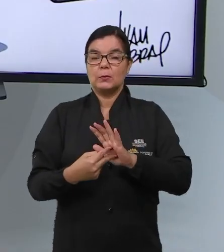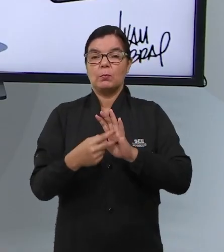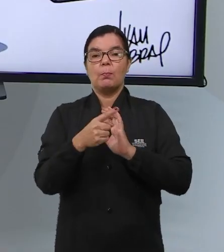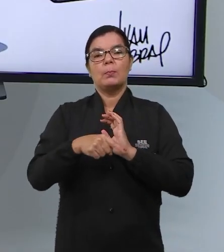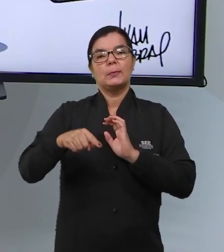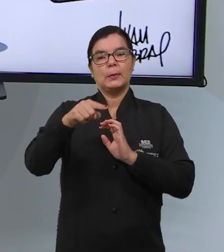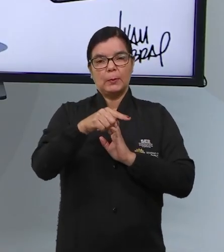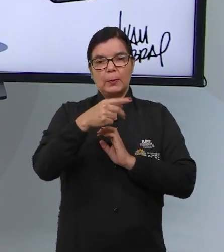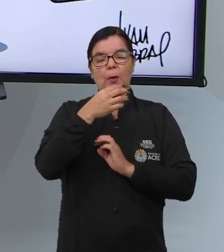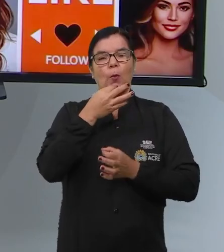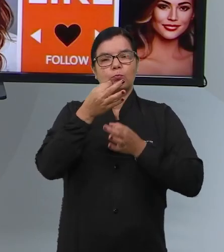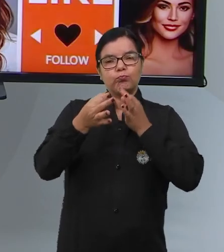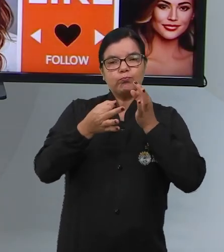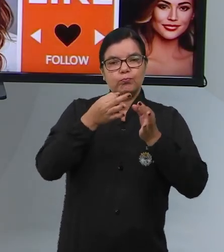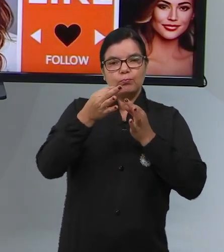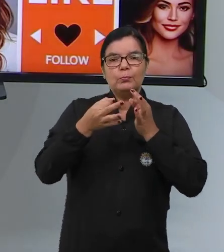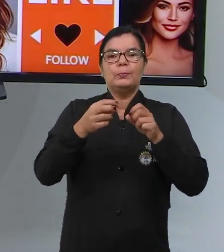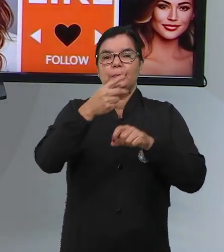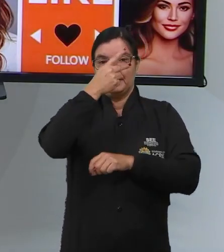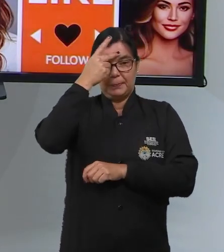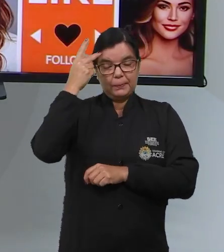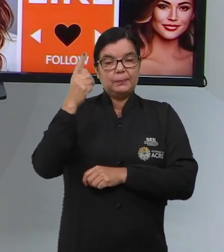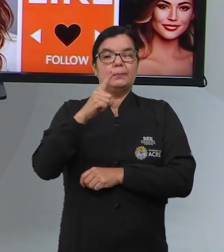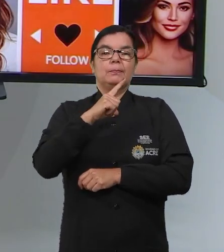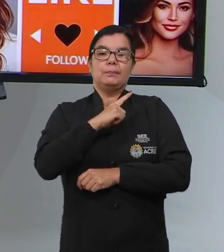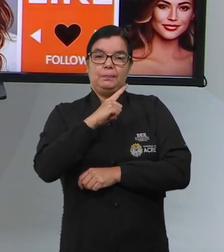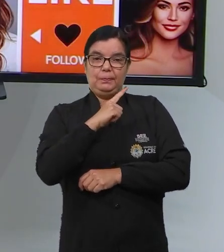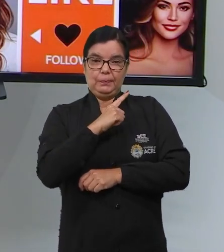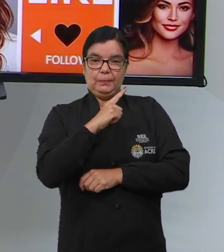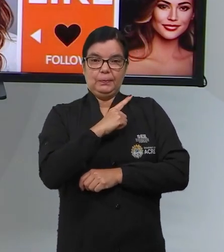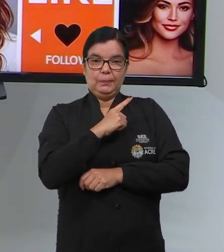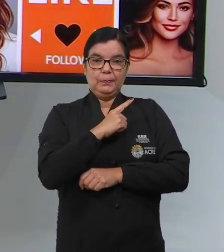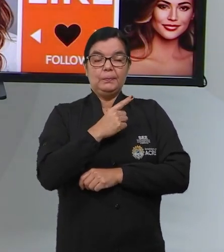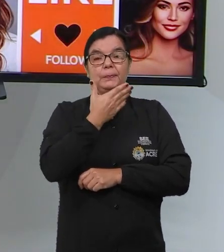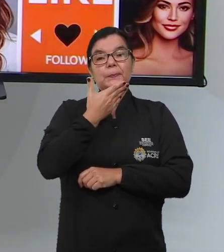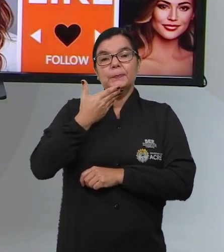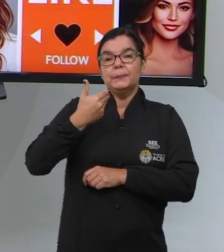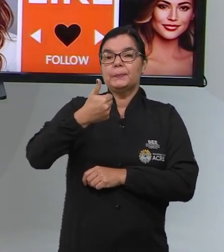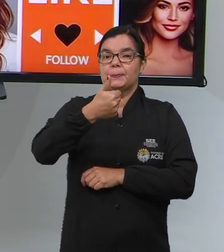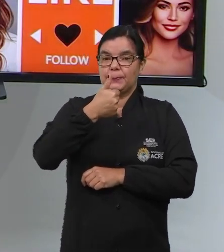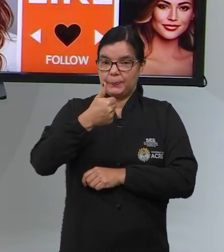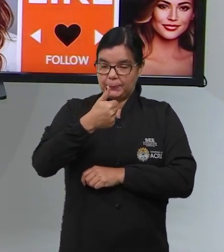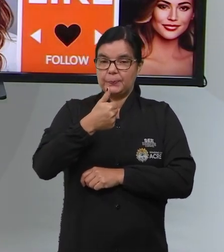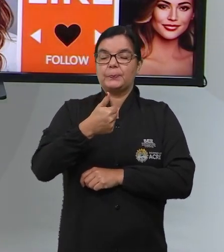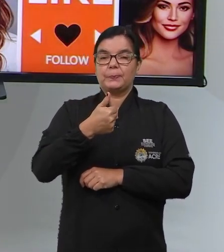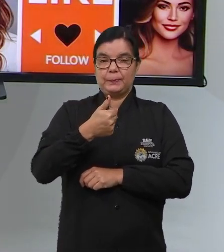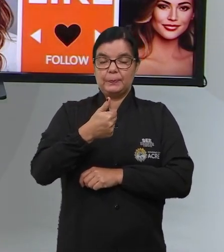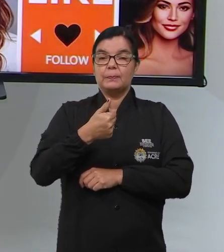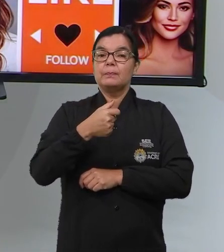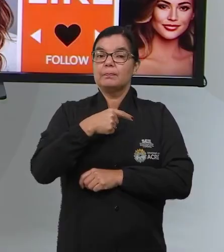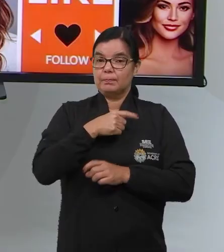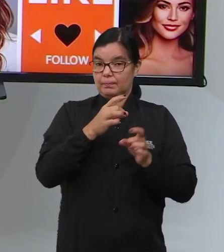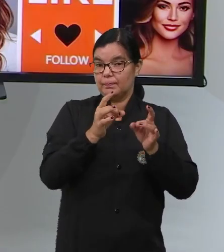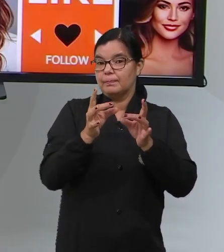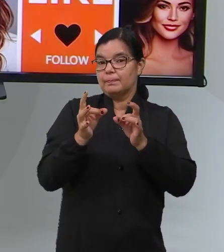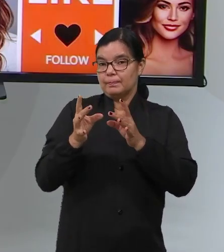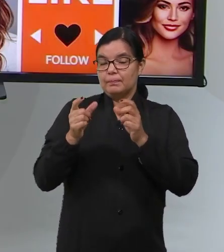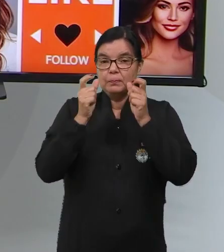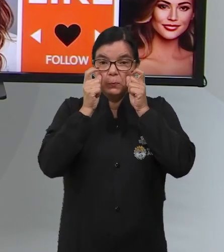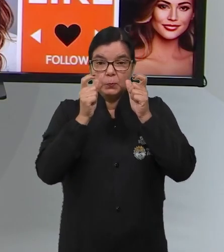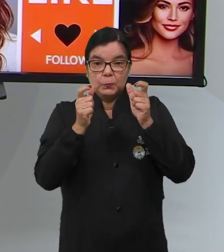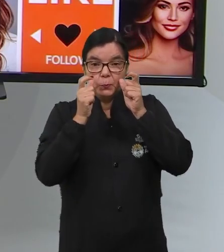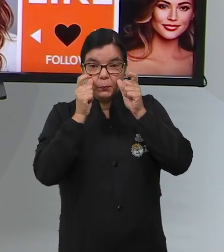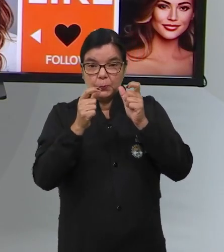quanto menos criticidade as pessoas possuírem, melhor para a manutenção dos